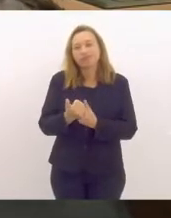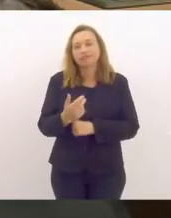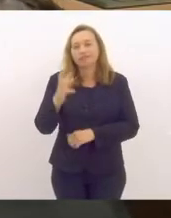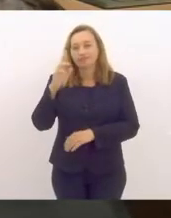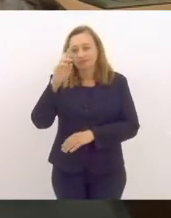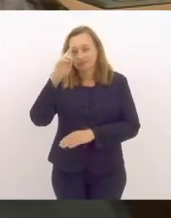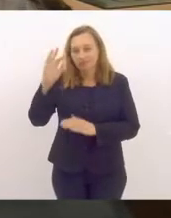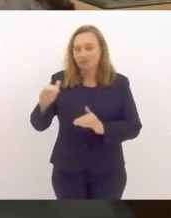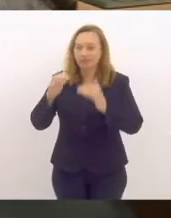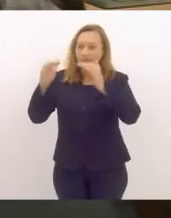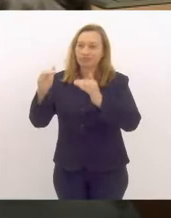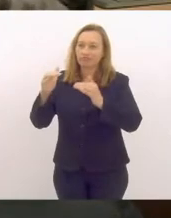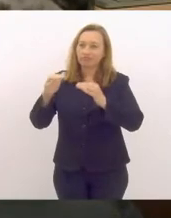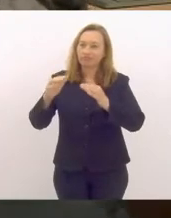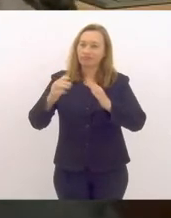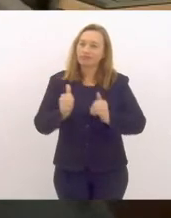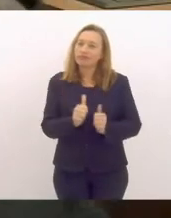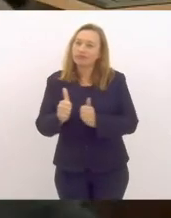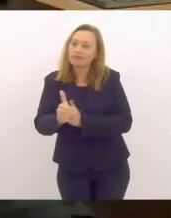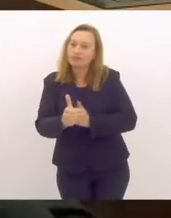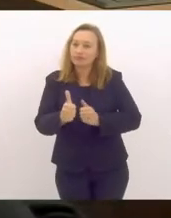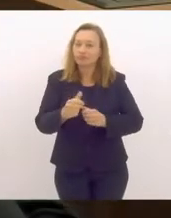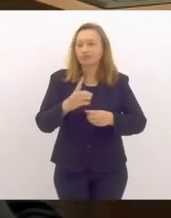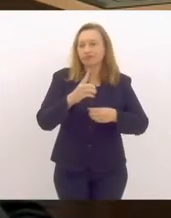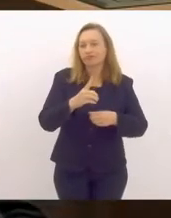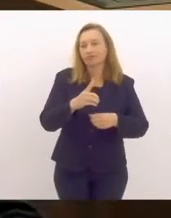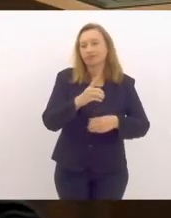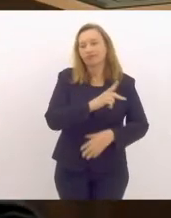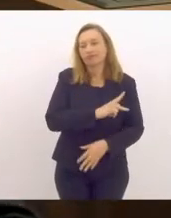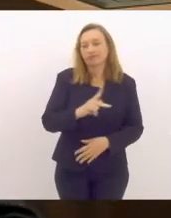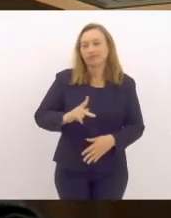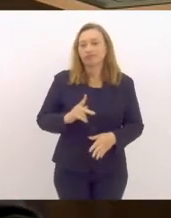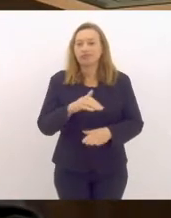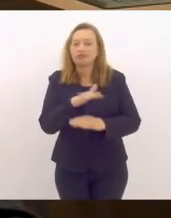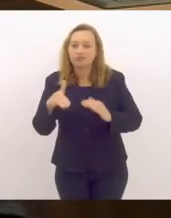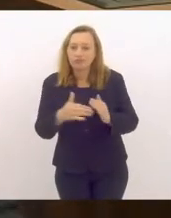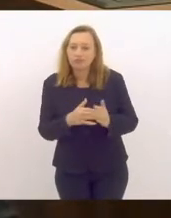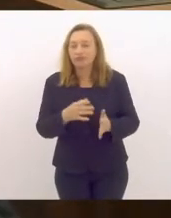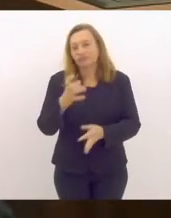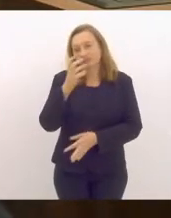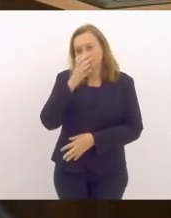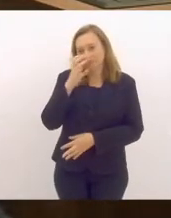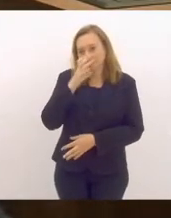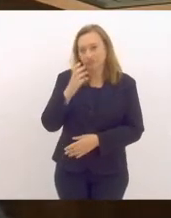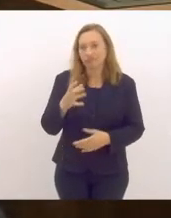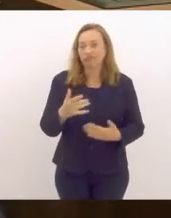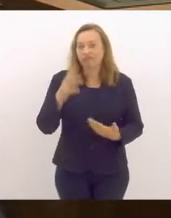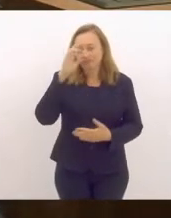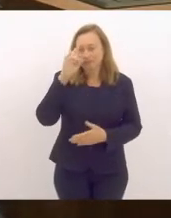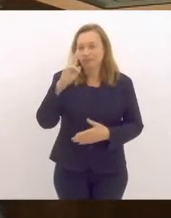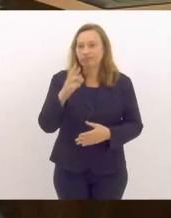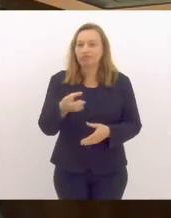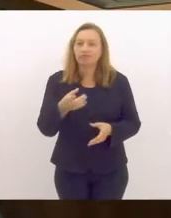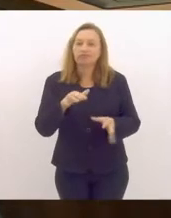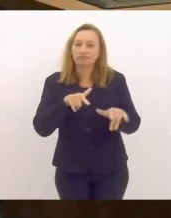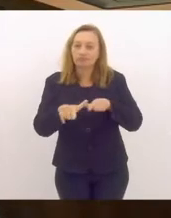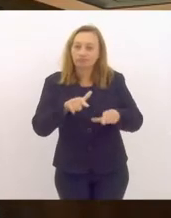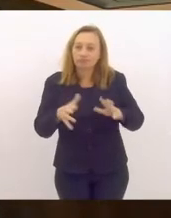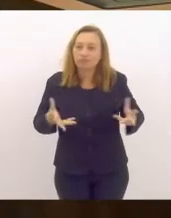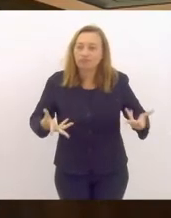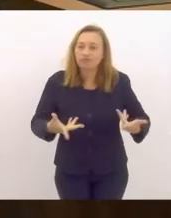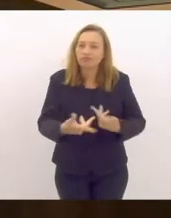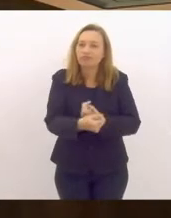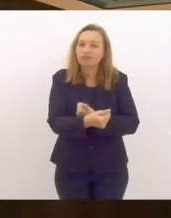à frente da Defensoria, como todos os defensores públicos que eu super admiro, Vossa Excelência fez um trabalho